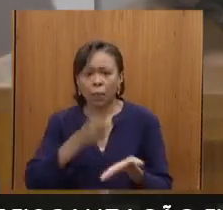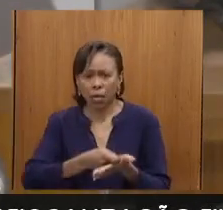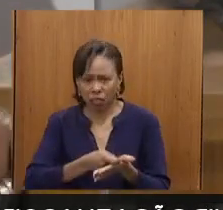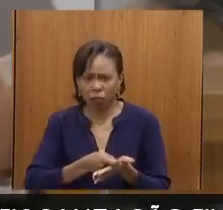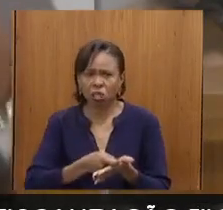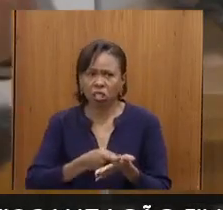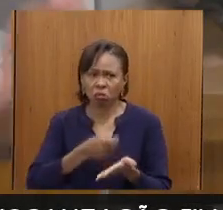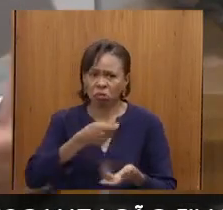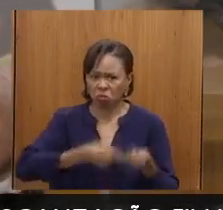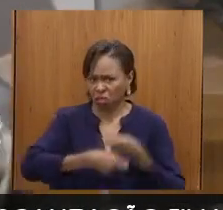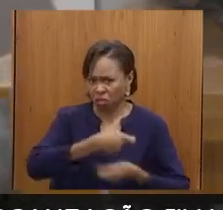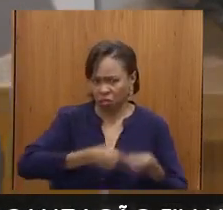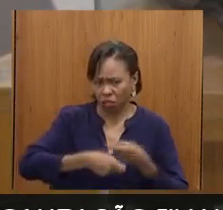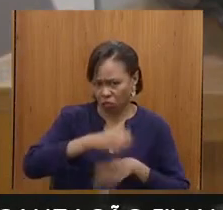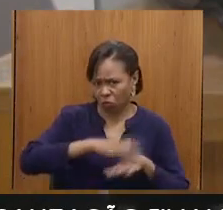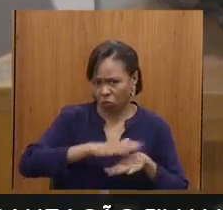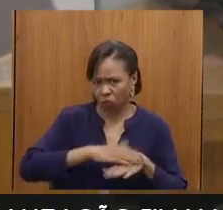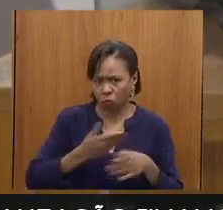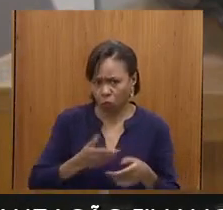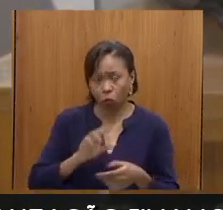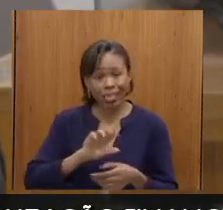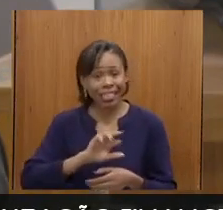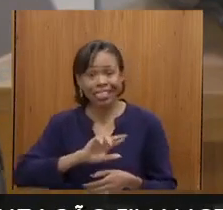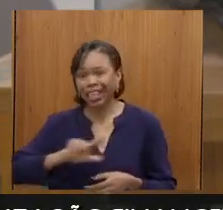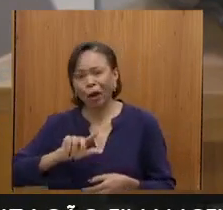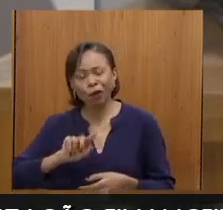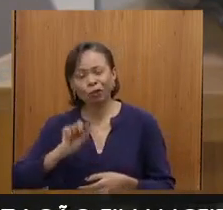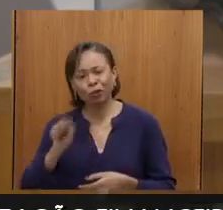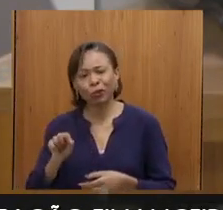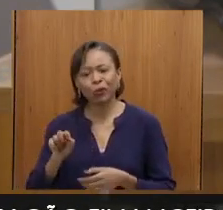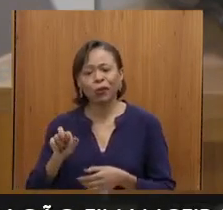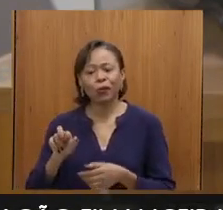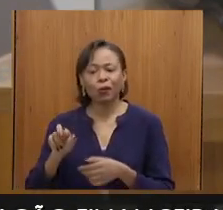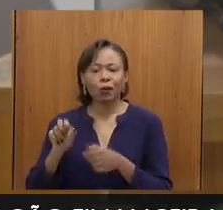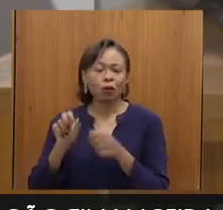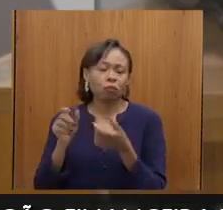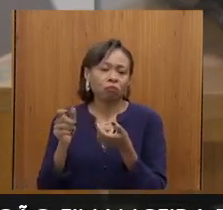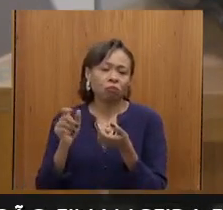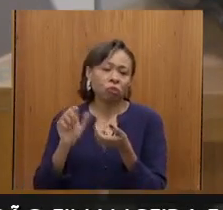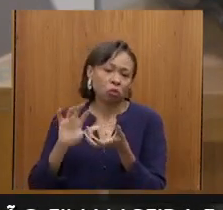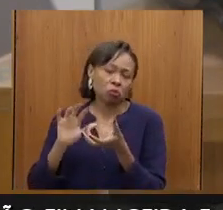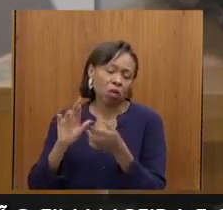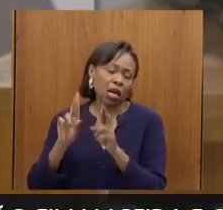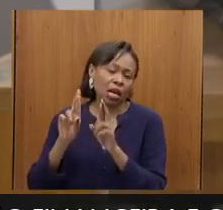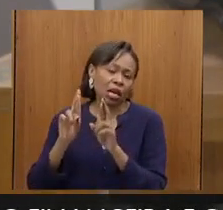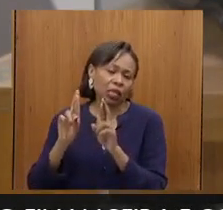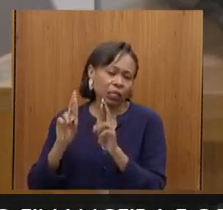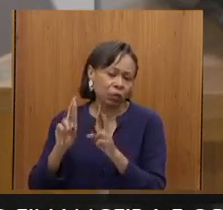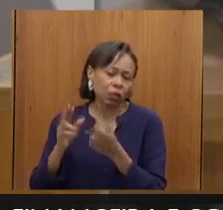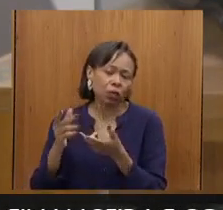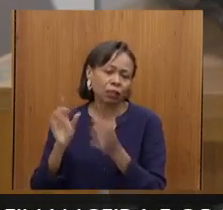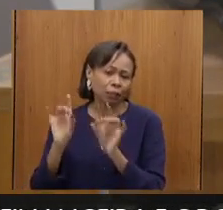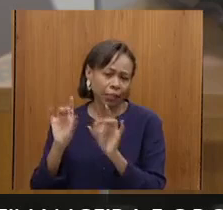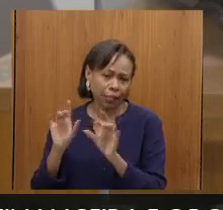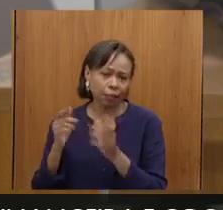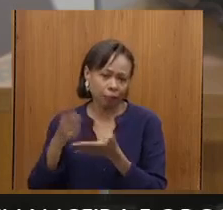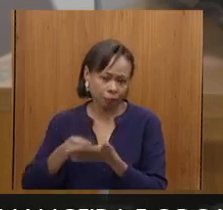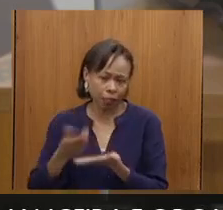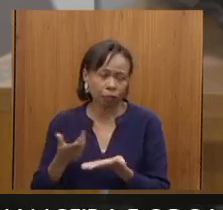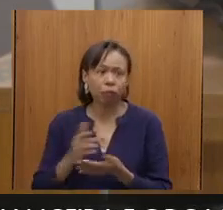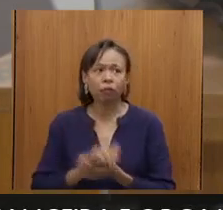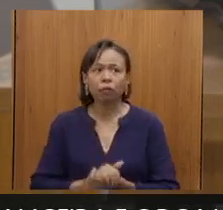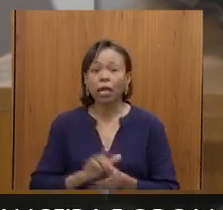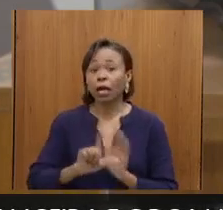forma administrativa e não em um regime especial para o seu pagamento. Sobre o acordo da lei Candir, esse foi um acordo